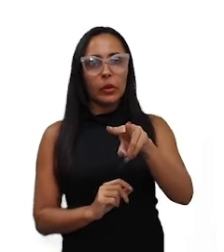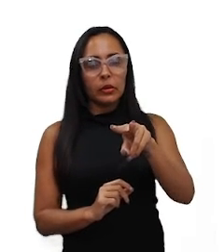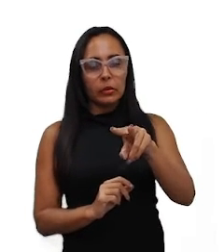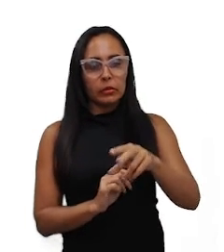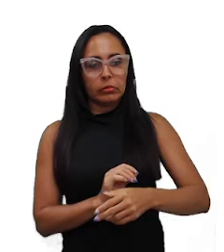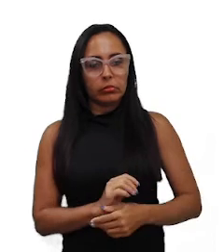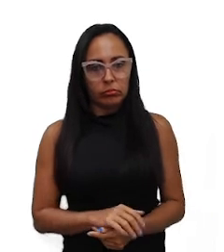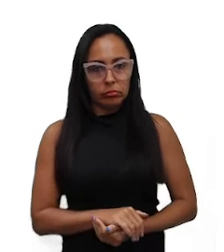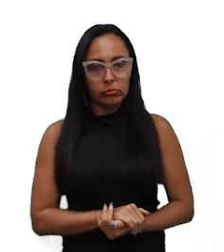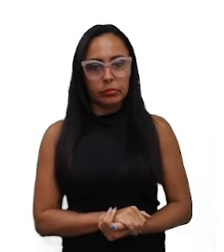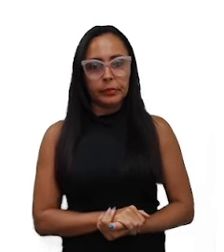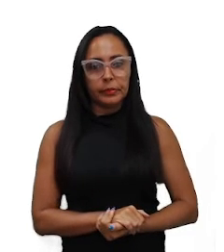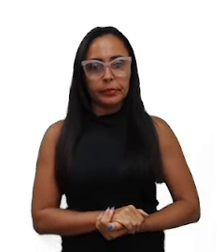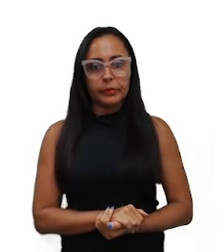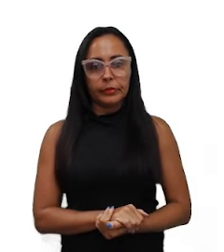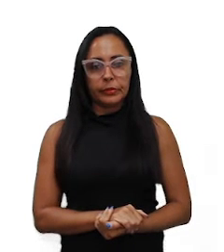quarto.